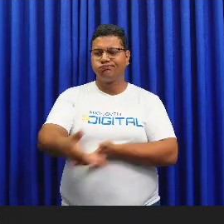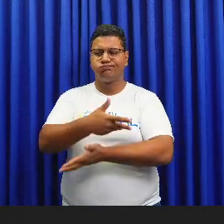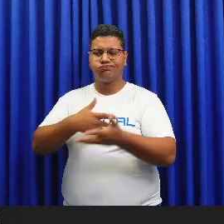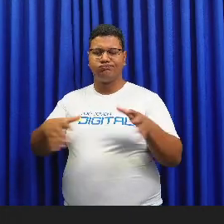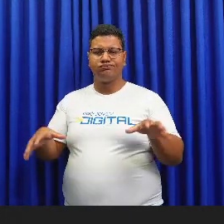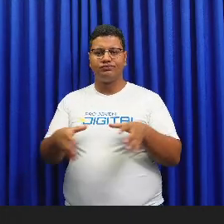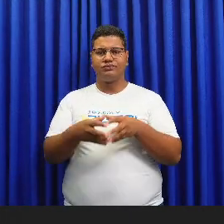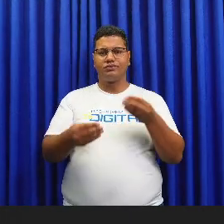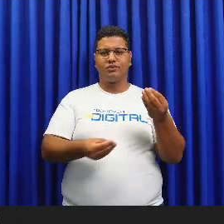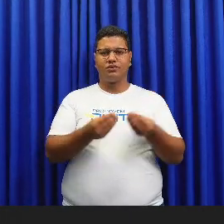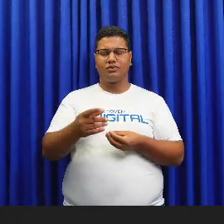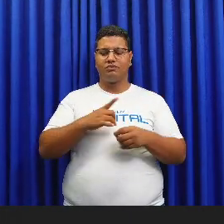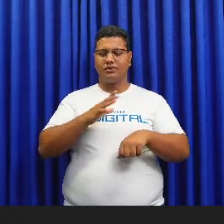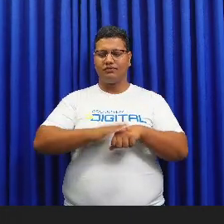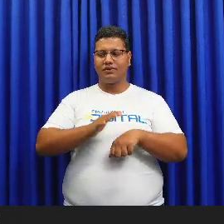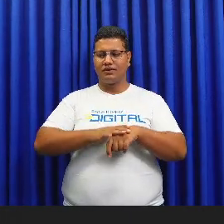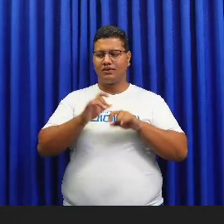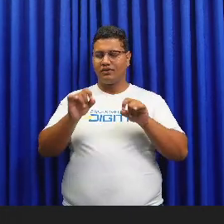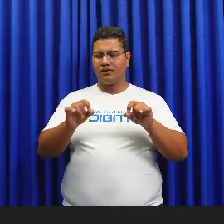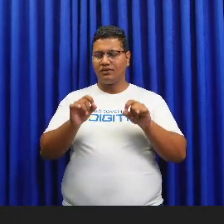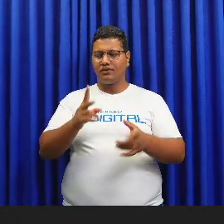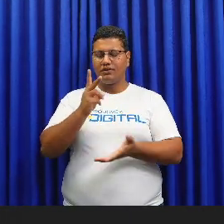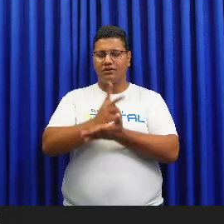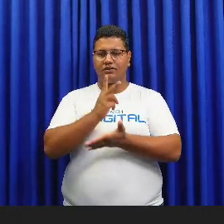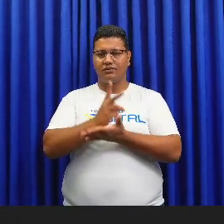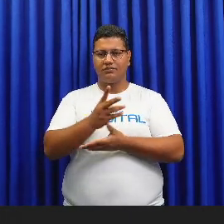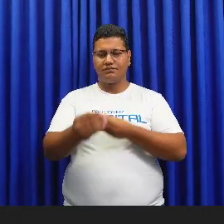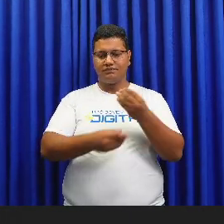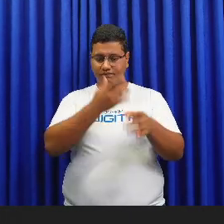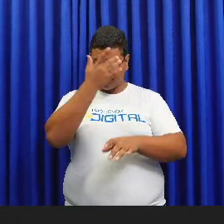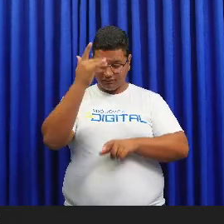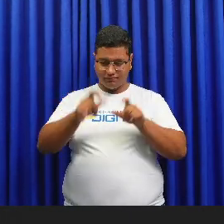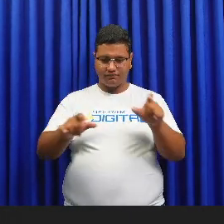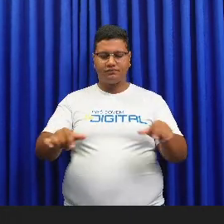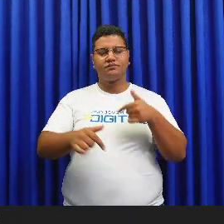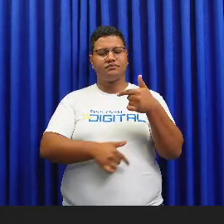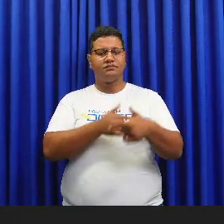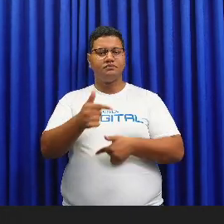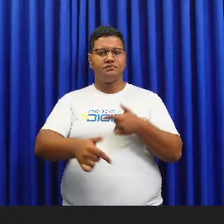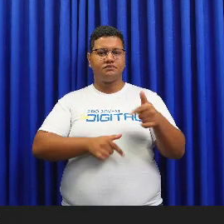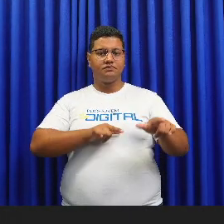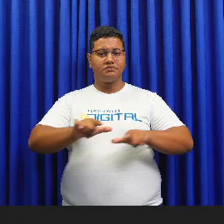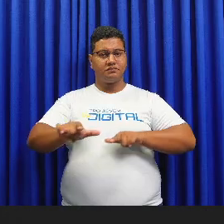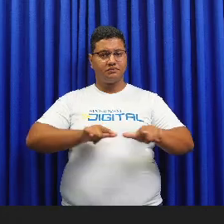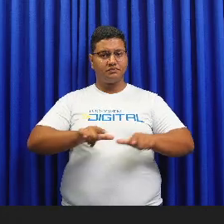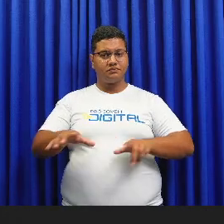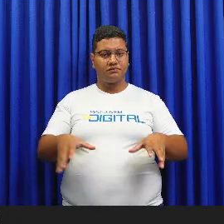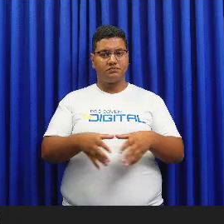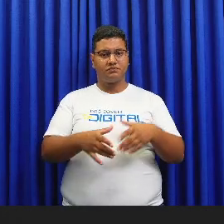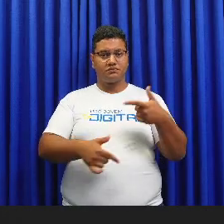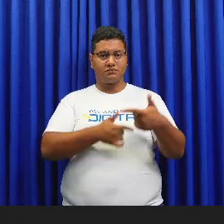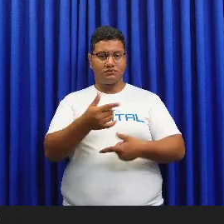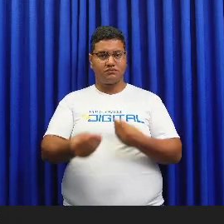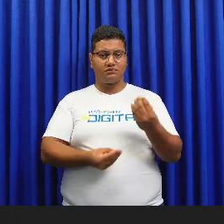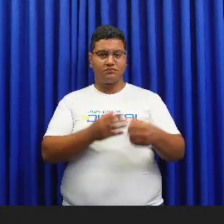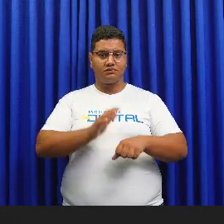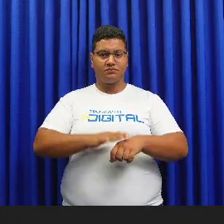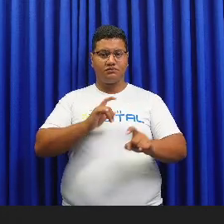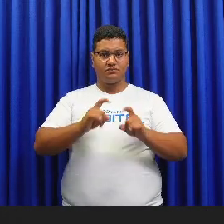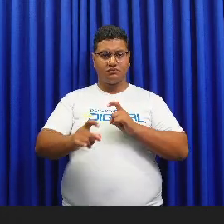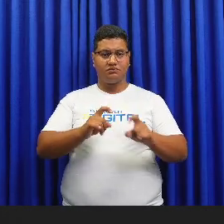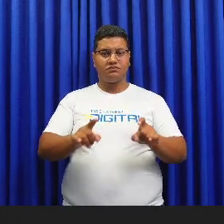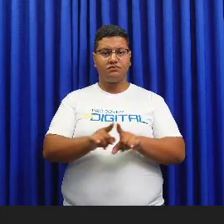turma, reunir os seus colaboradores ou a sua galera do trabalho para fazer aquela